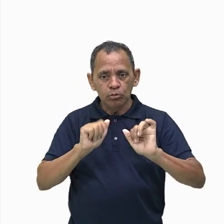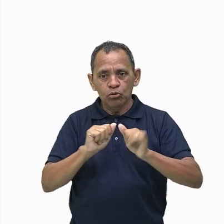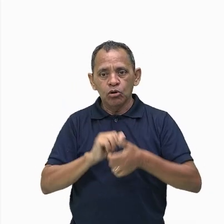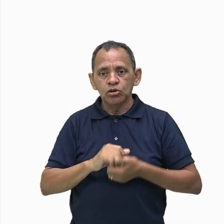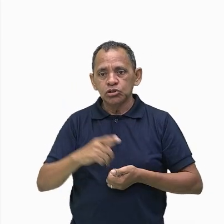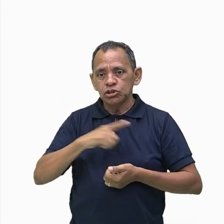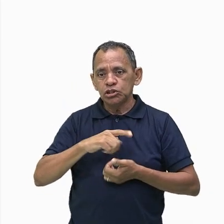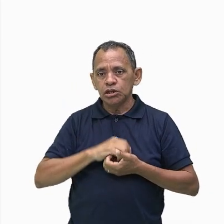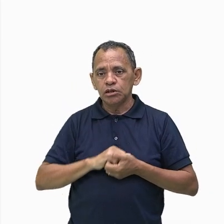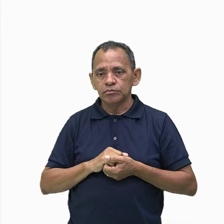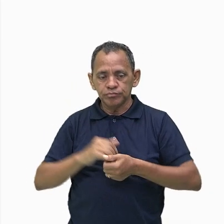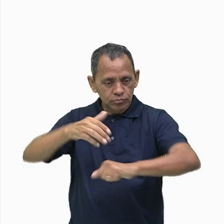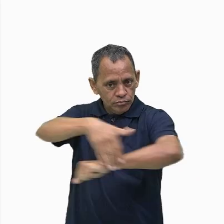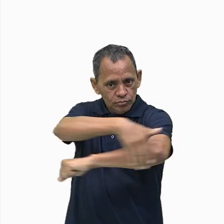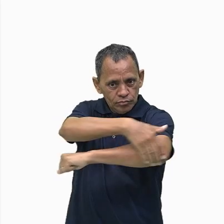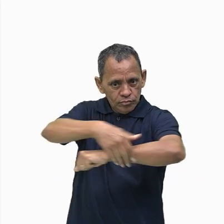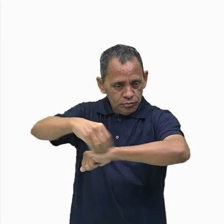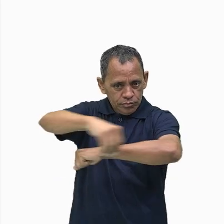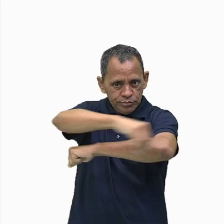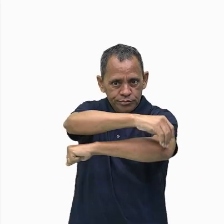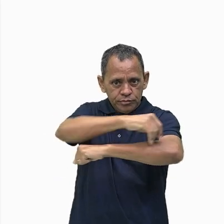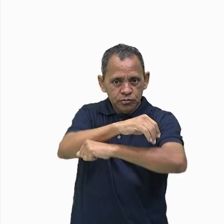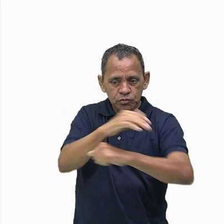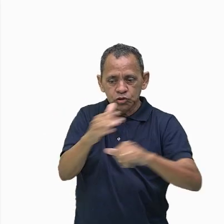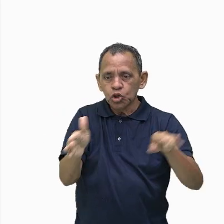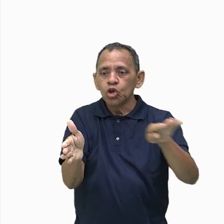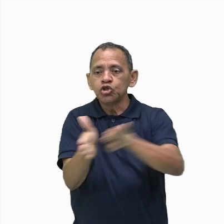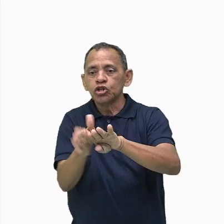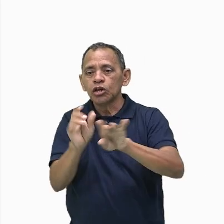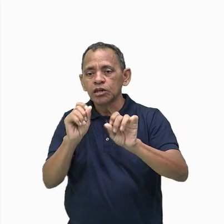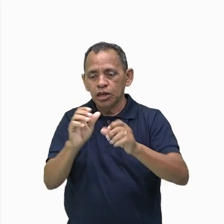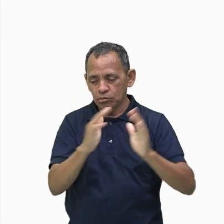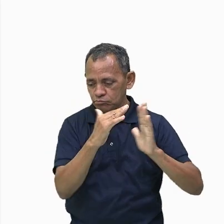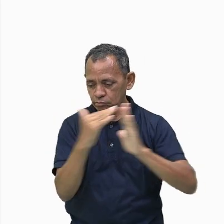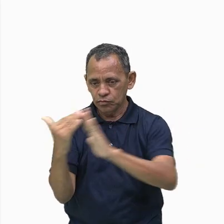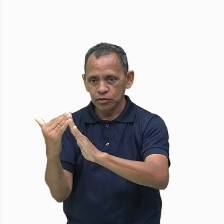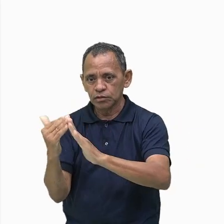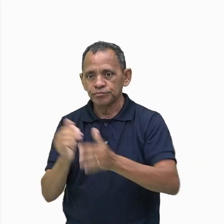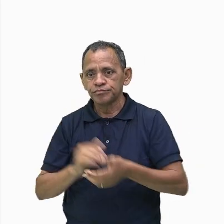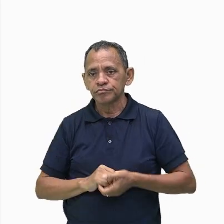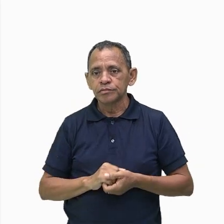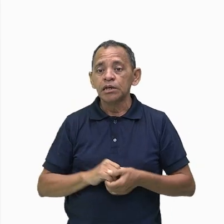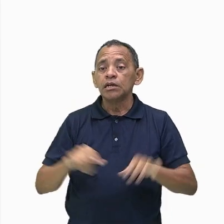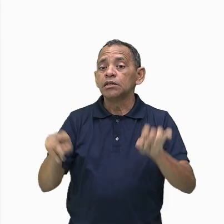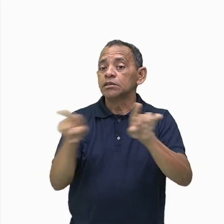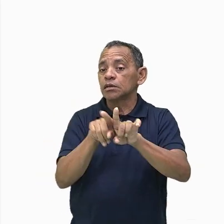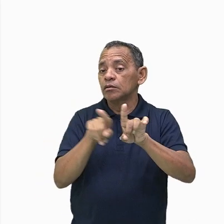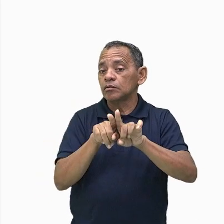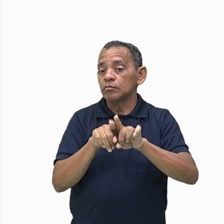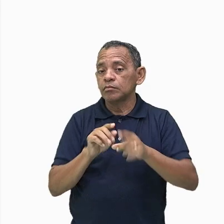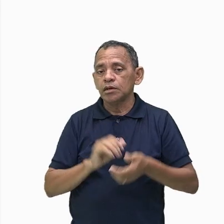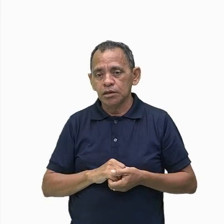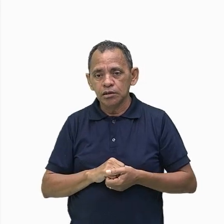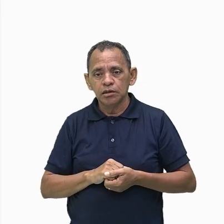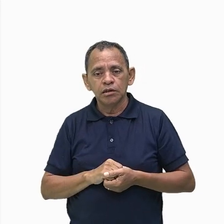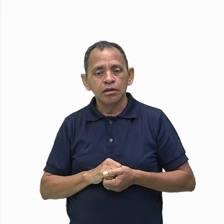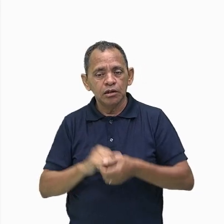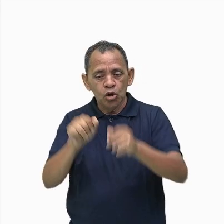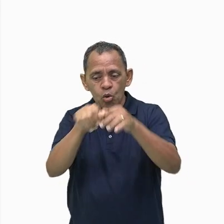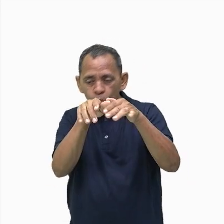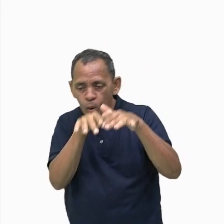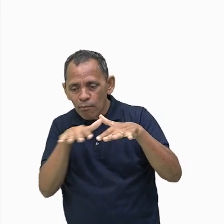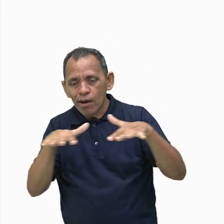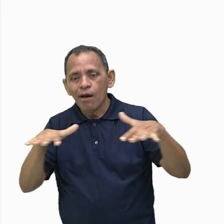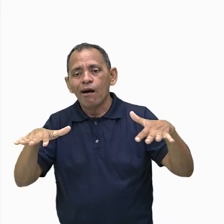de um ramal e esse ramal pode chegar até uma vila, tá? Ou até mesmo uma espécie de pequena praça que acaba